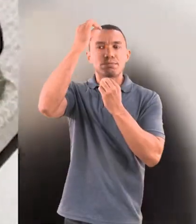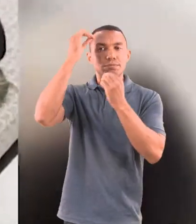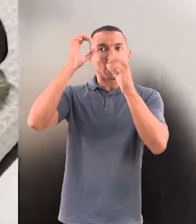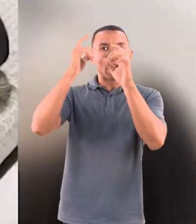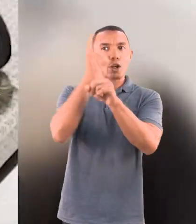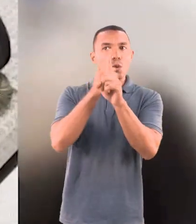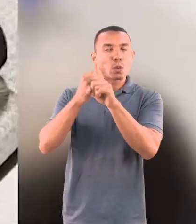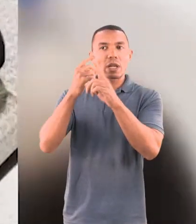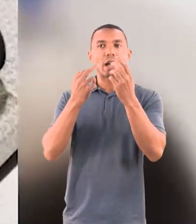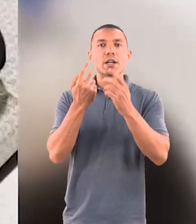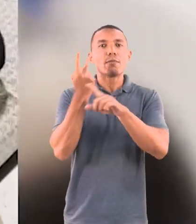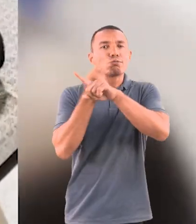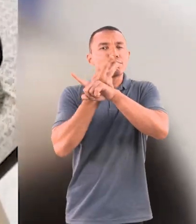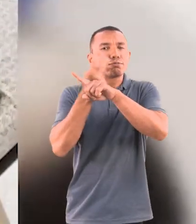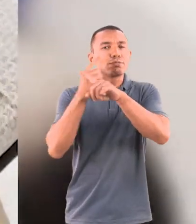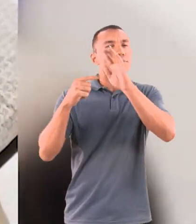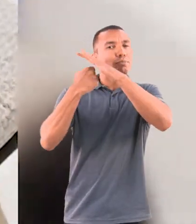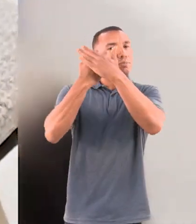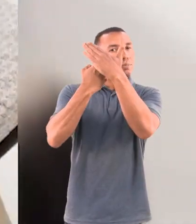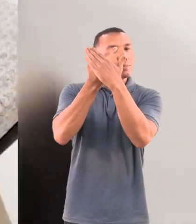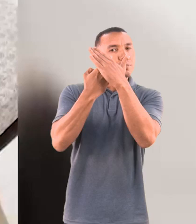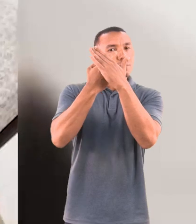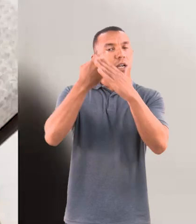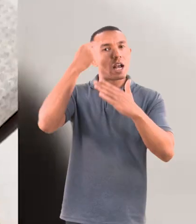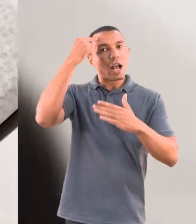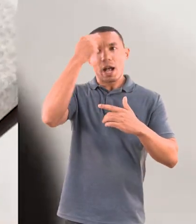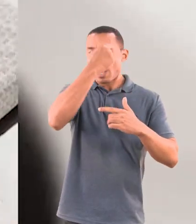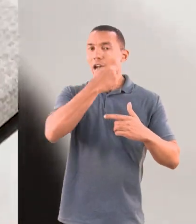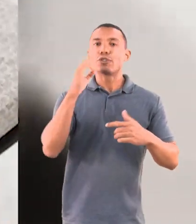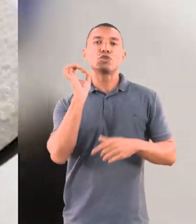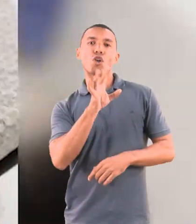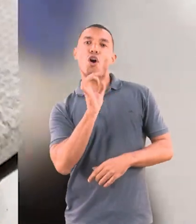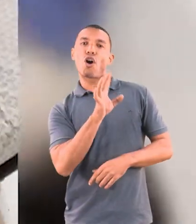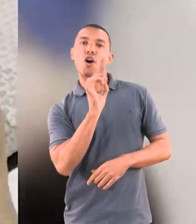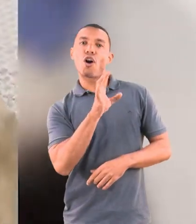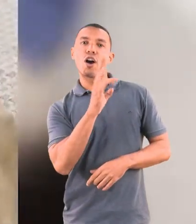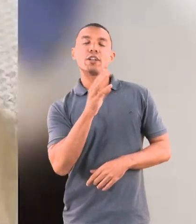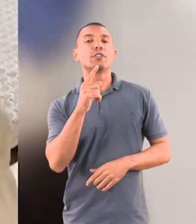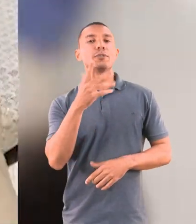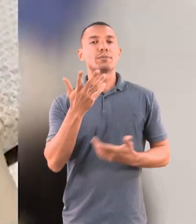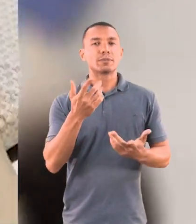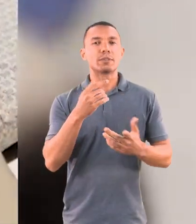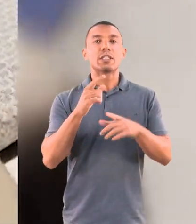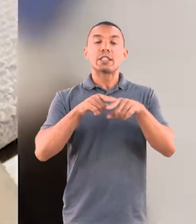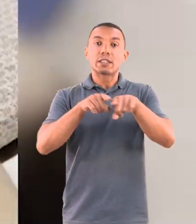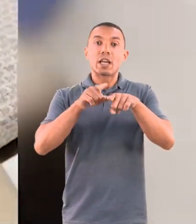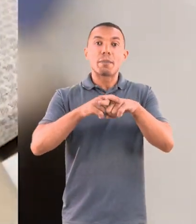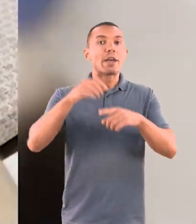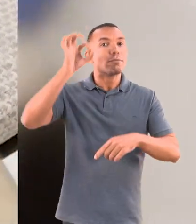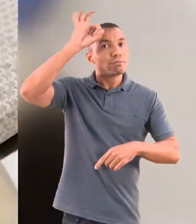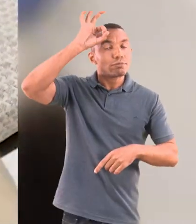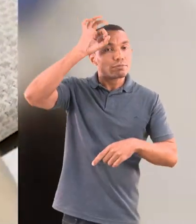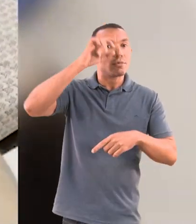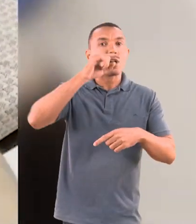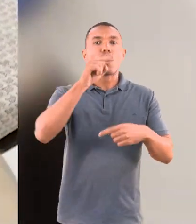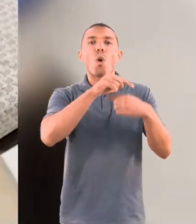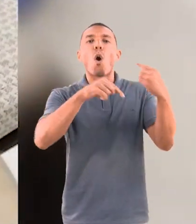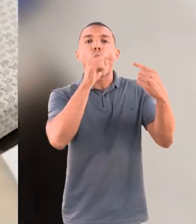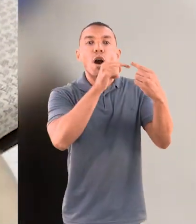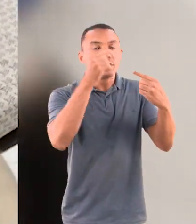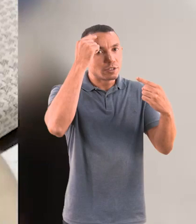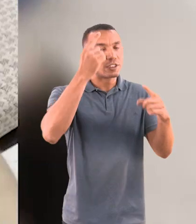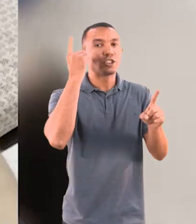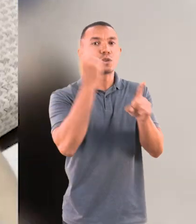e todo o procedimento de registro, ou seja, de captação dos pontos do paciente, de fusão com a imagem médica e